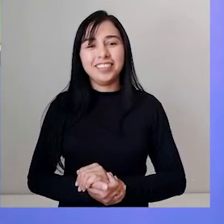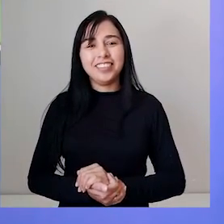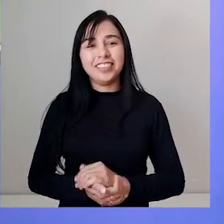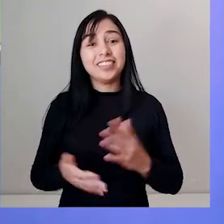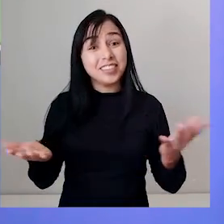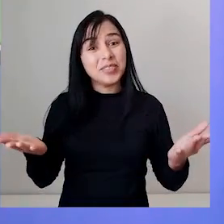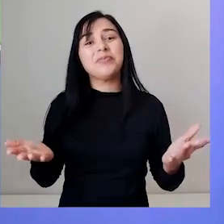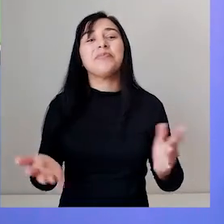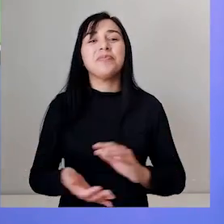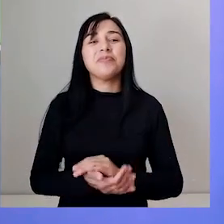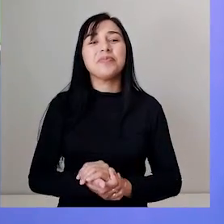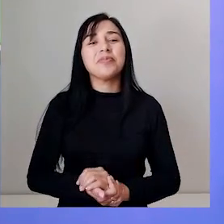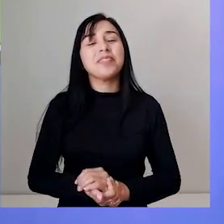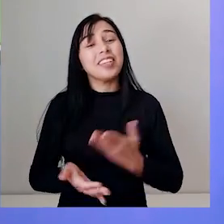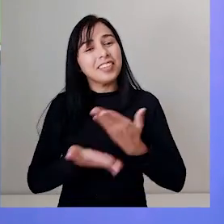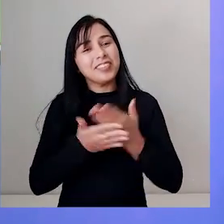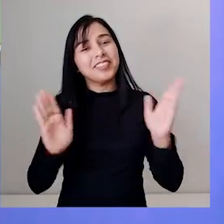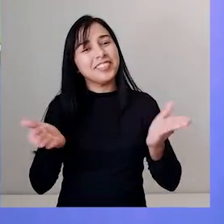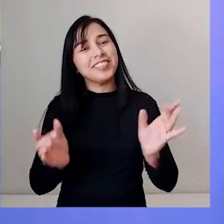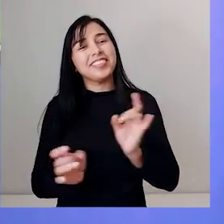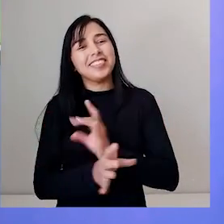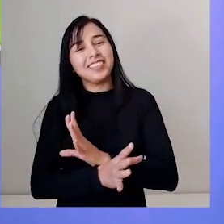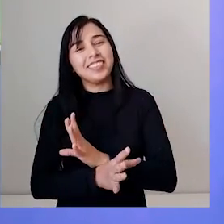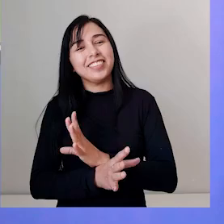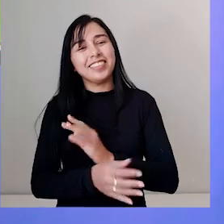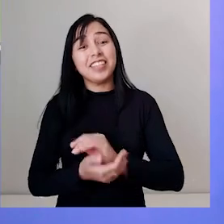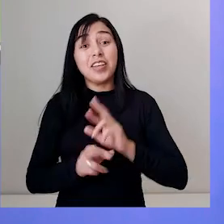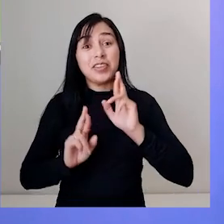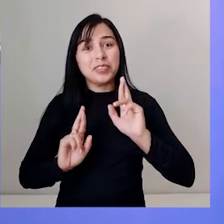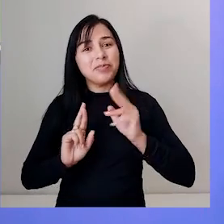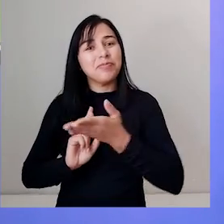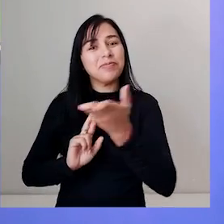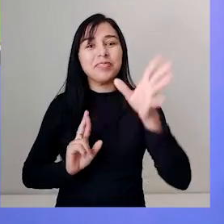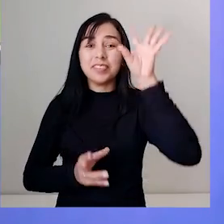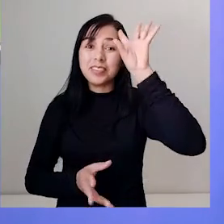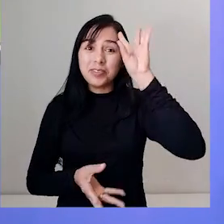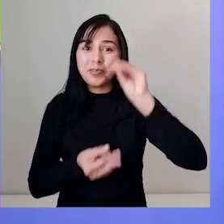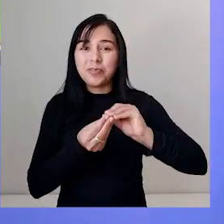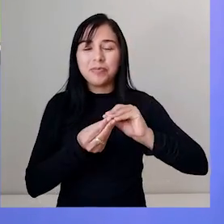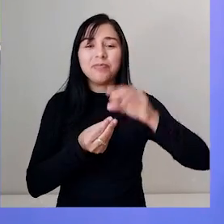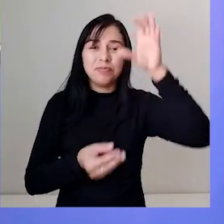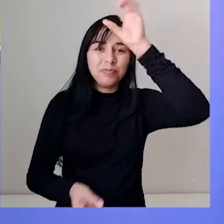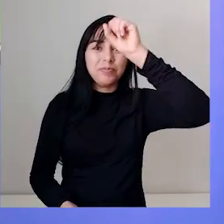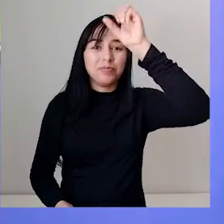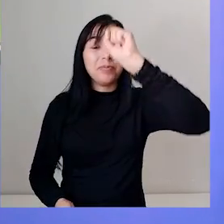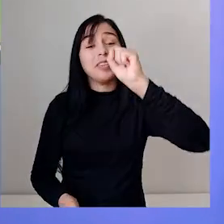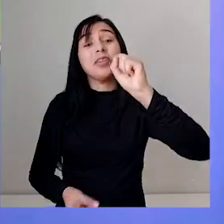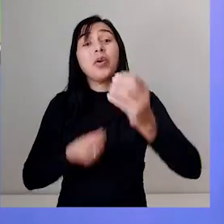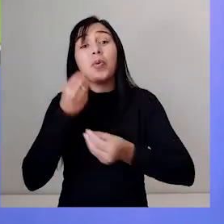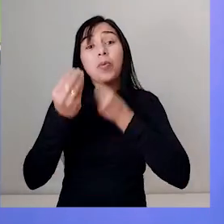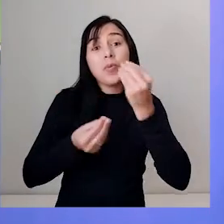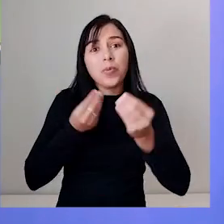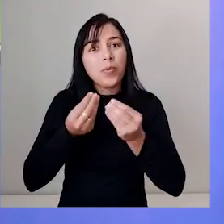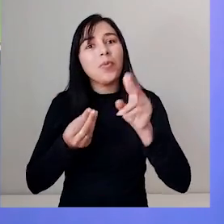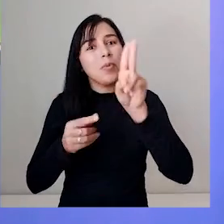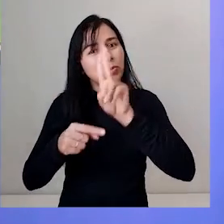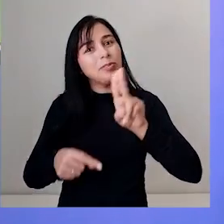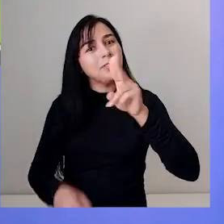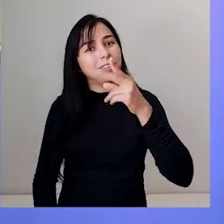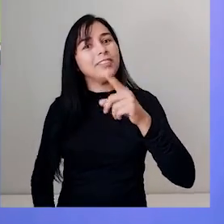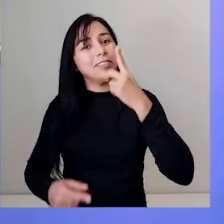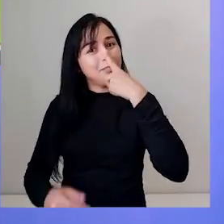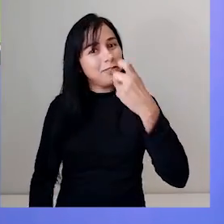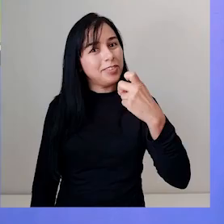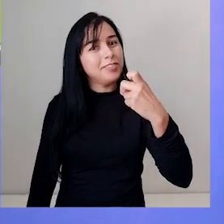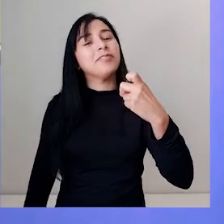Então, pessoal, essa foi a nossa aula de hoje. Eu espero que tenham aprendido como descartar corretamente o seu